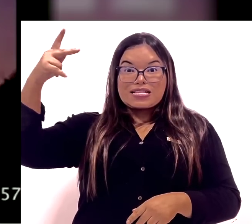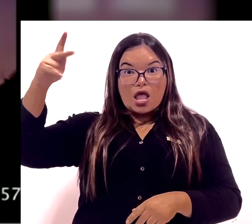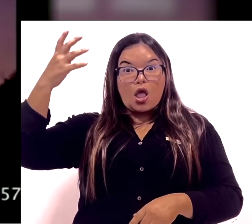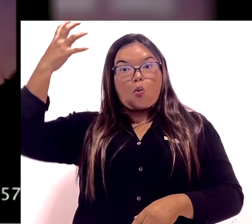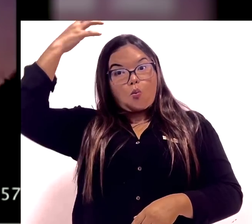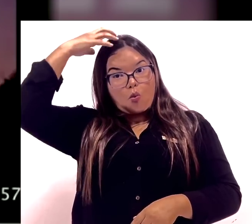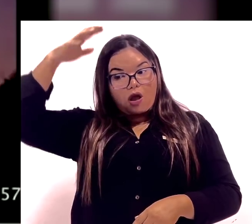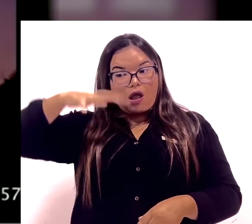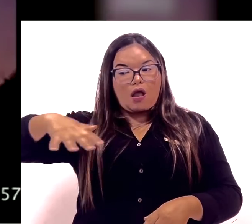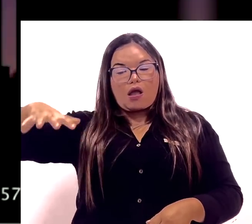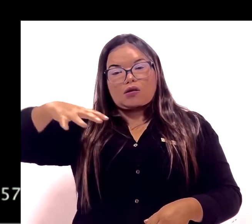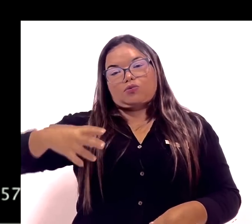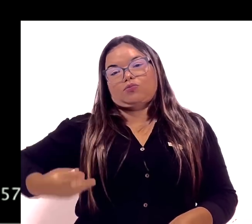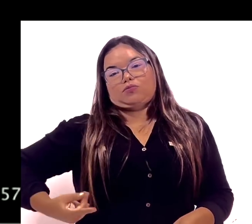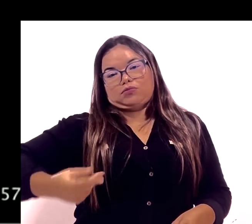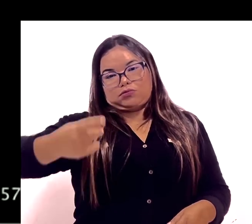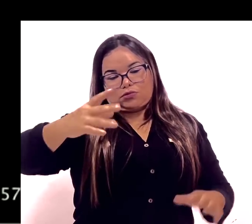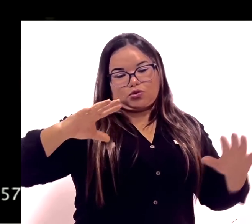lhe obedecerão.